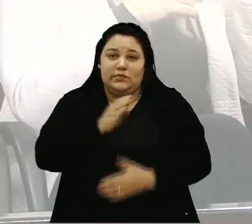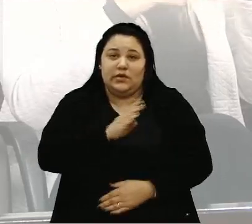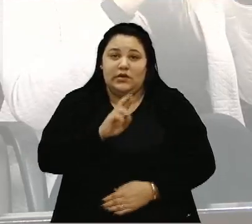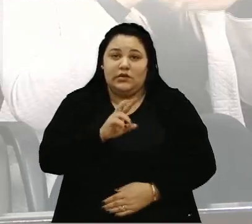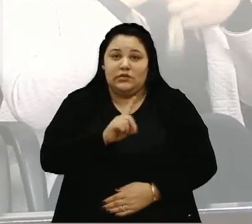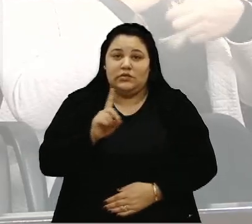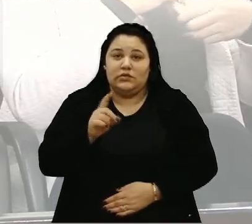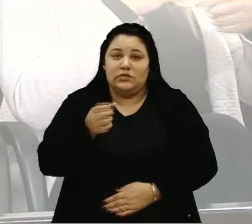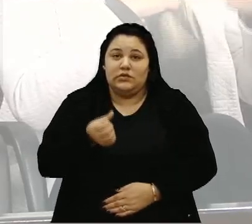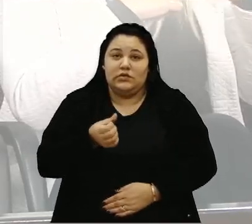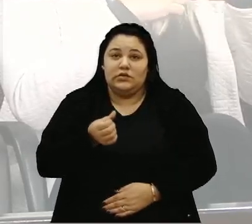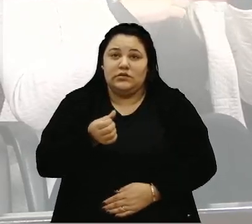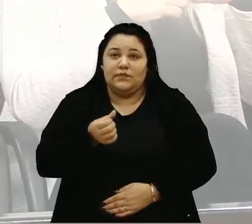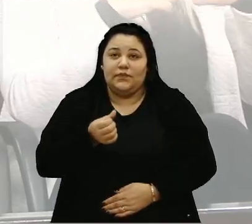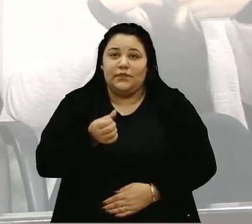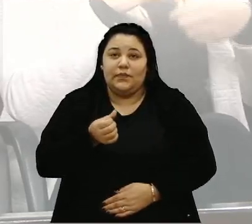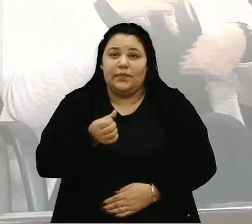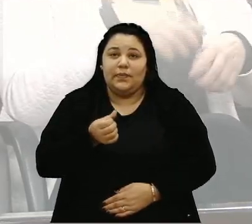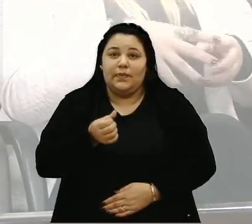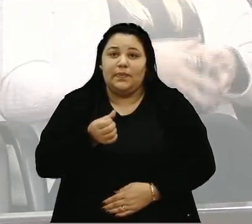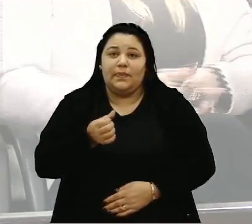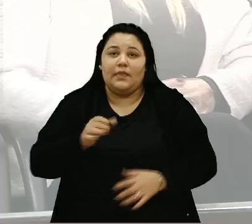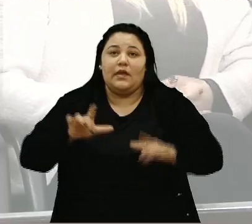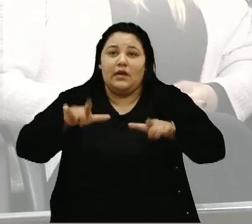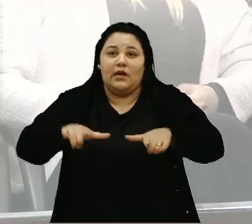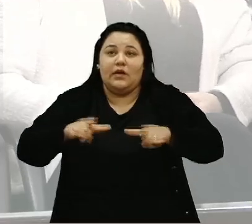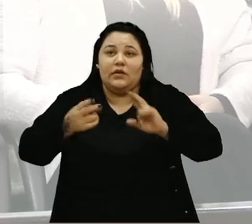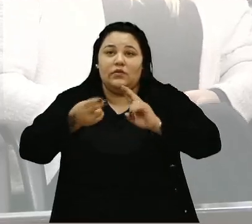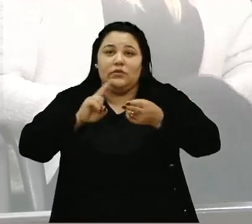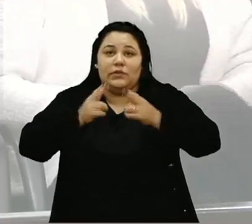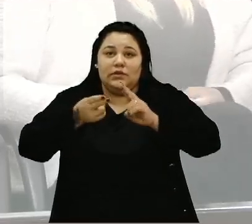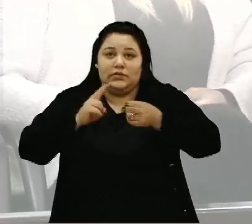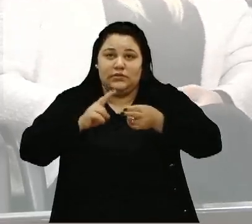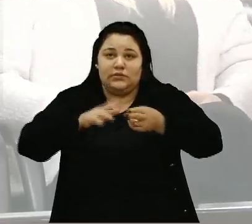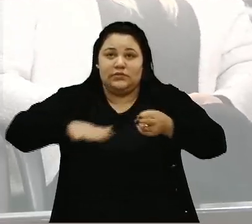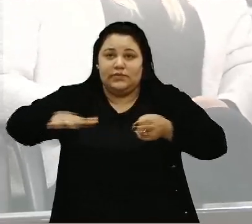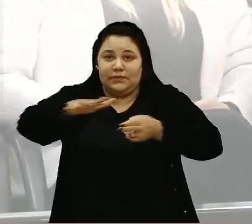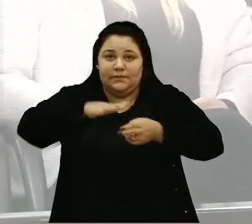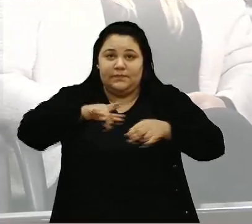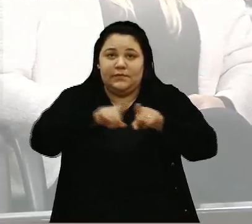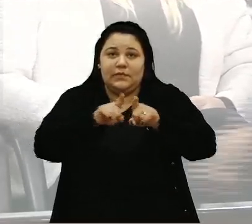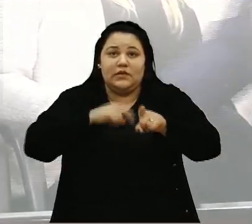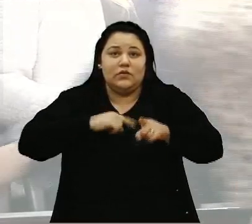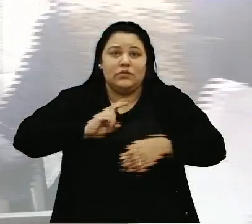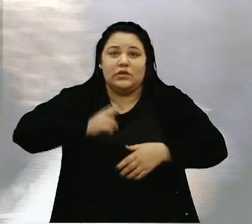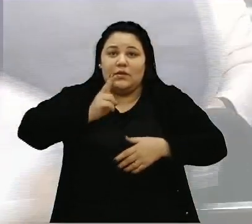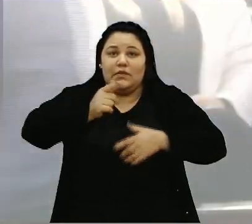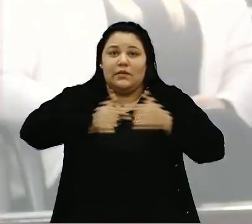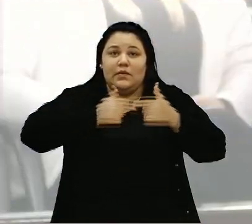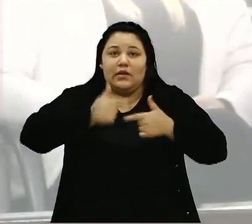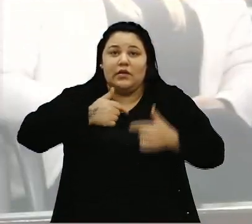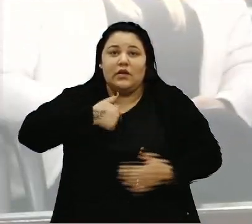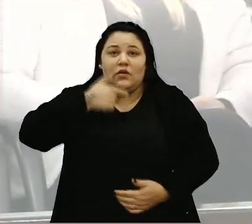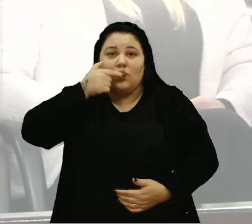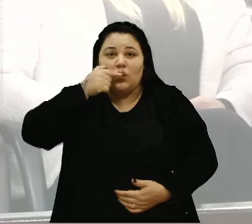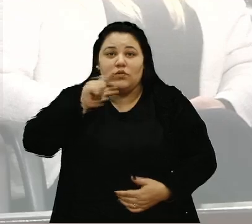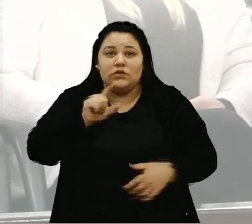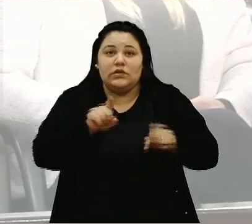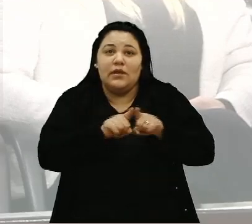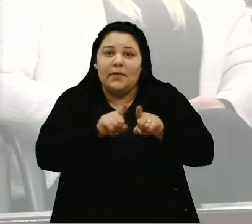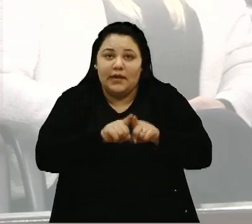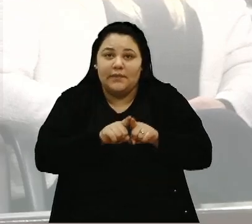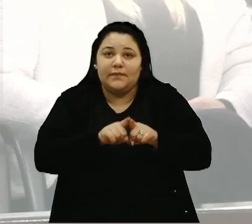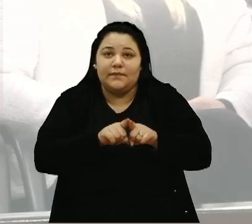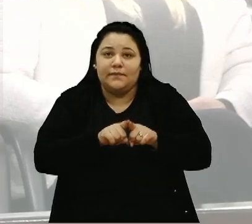do Sol, ali na zona urbana, e estou sempre trabalhando ali. Eu consegui desenhar uma necessidade